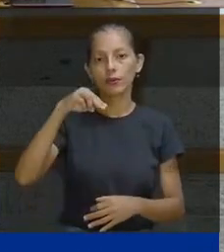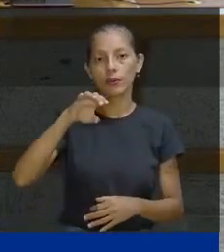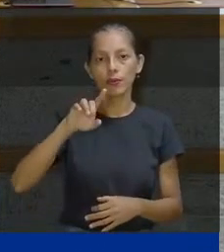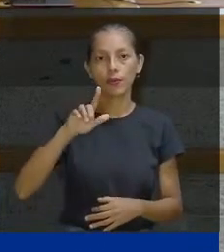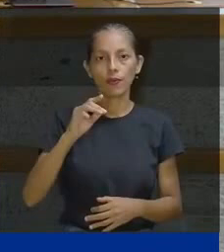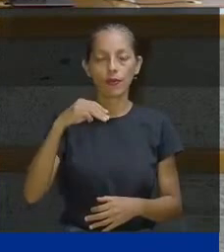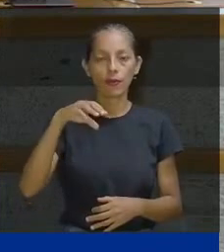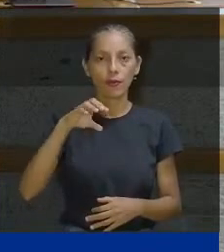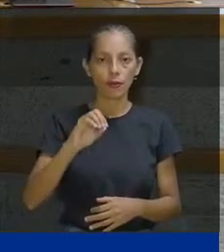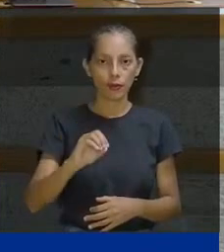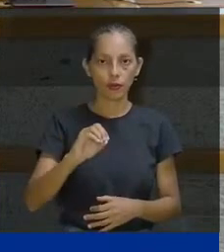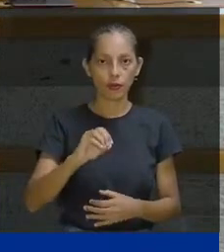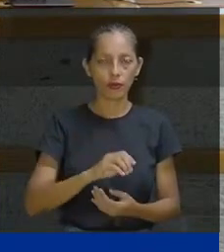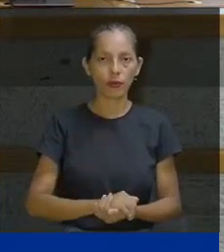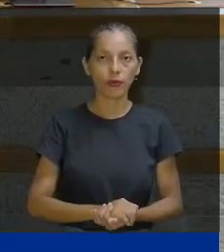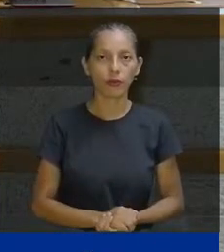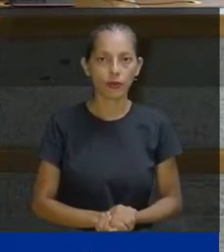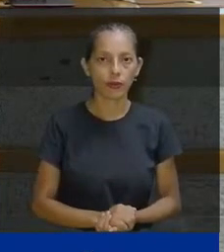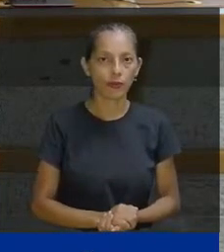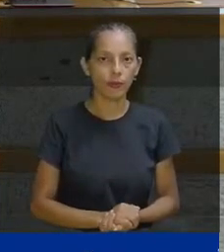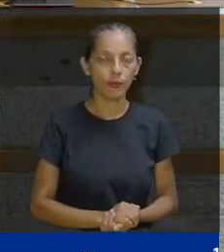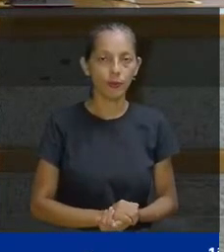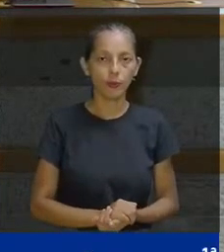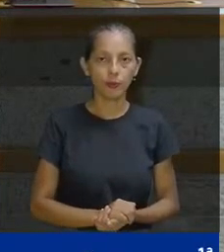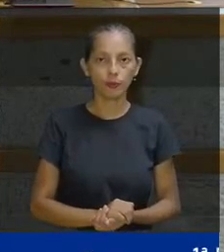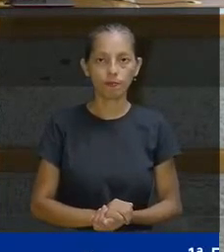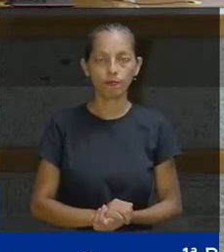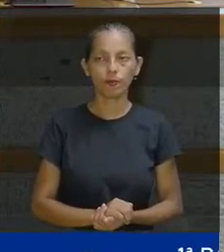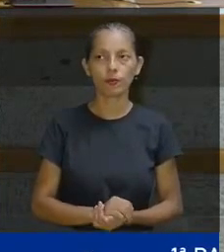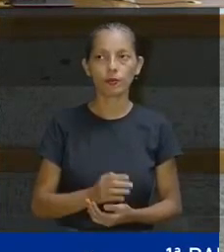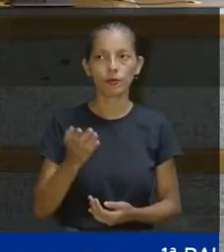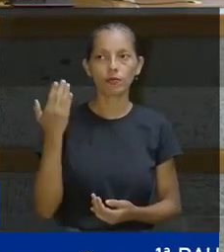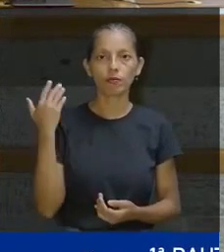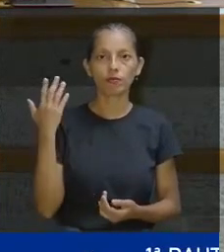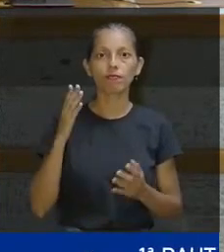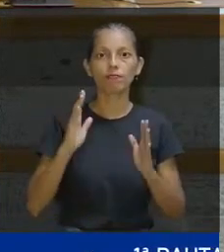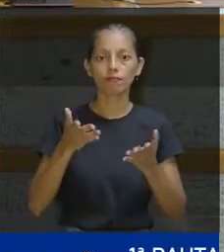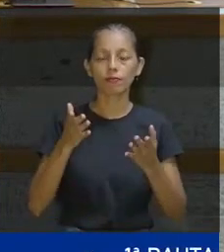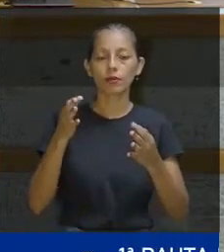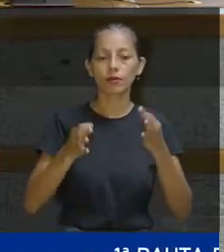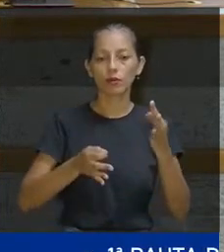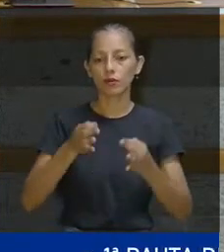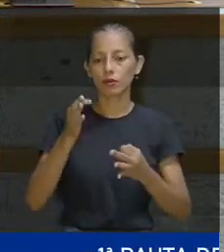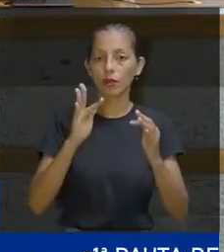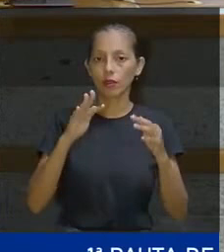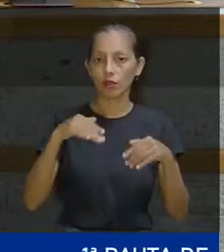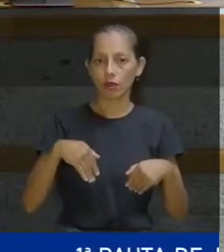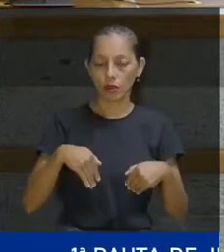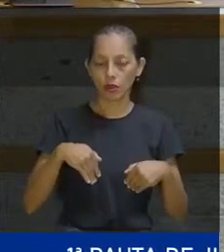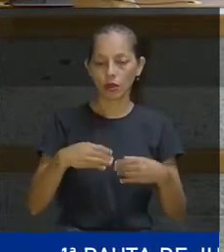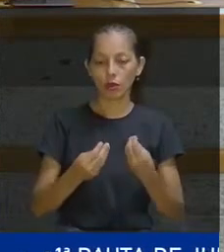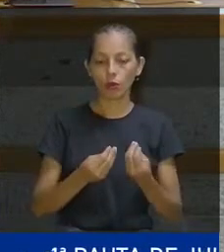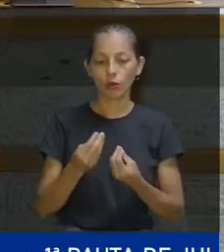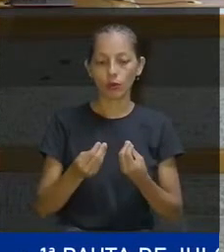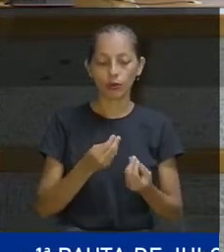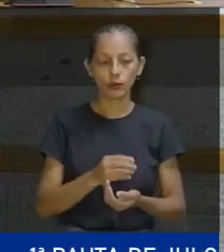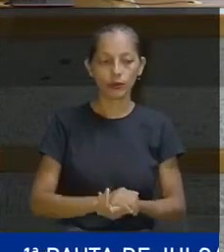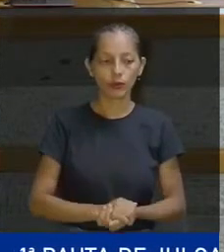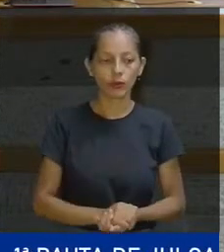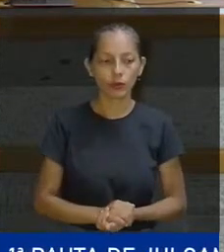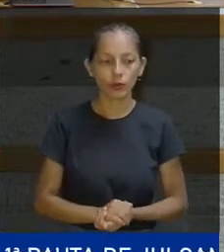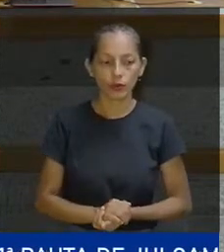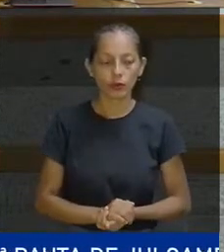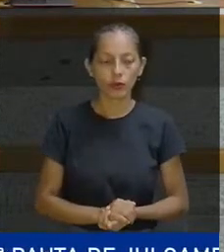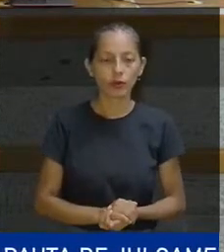dia 27/2/24. No referido julgado, assentou-se a suspeição do ex-juiz membro Orlando